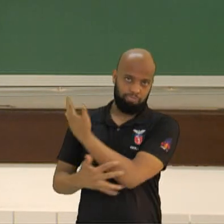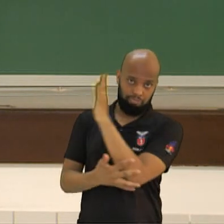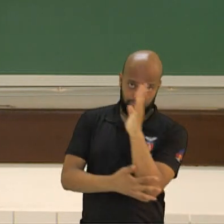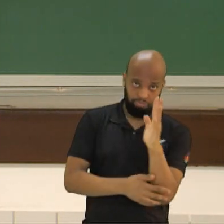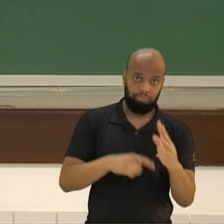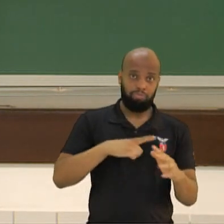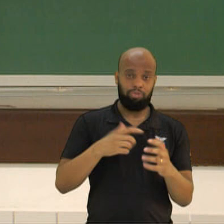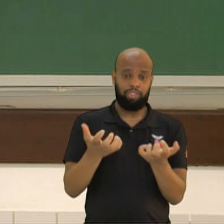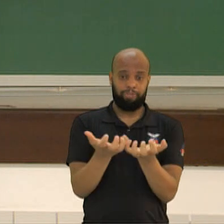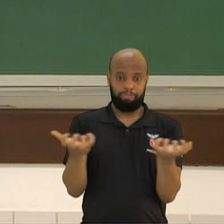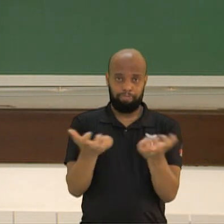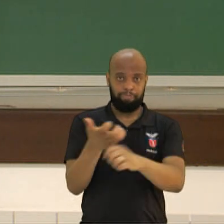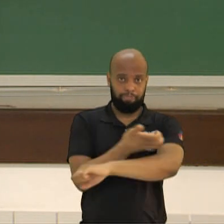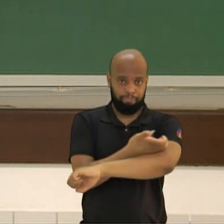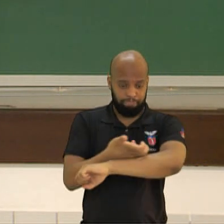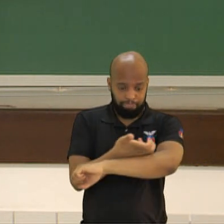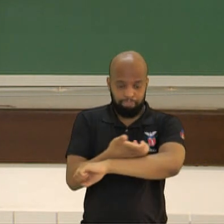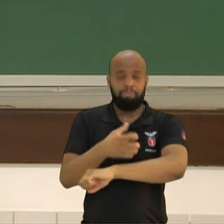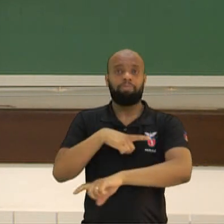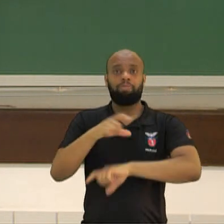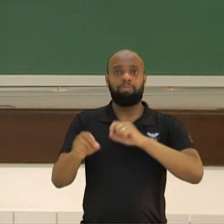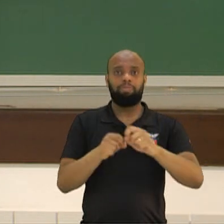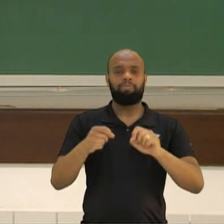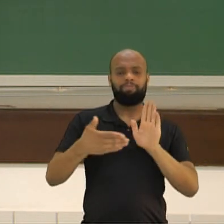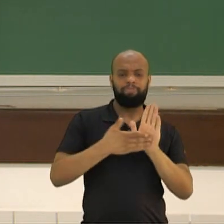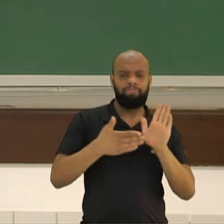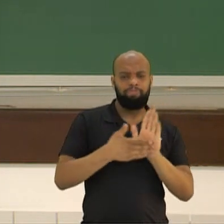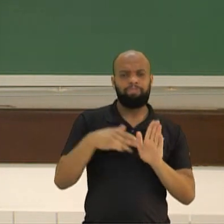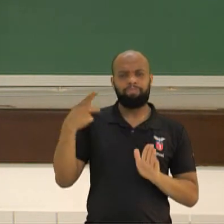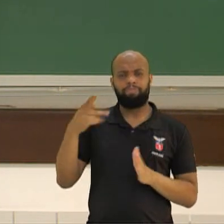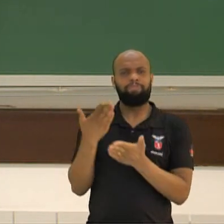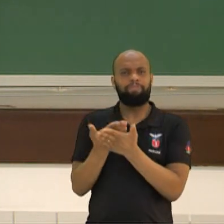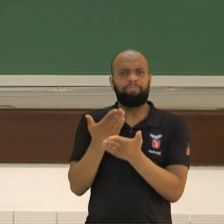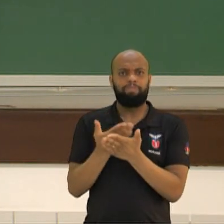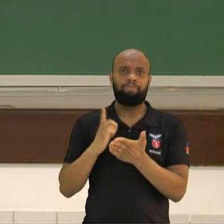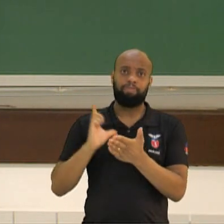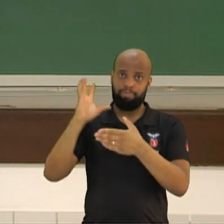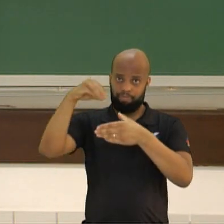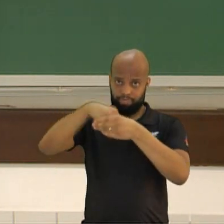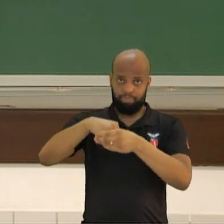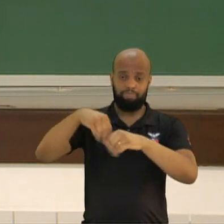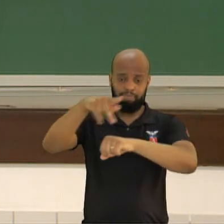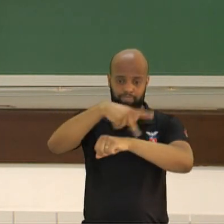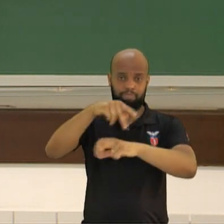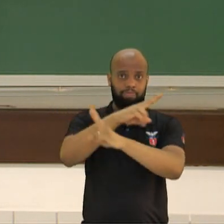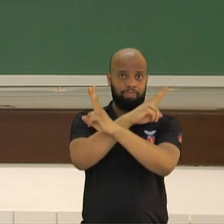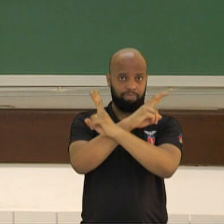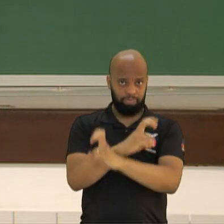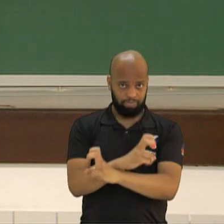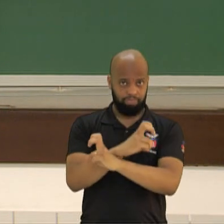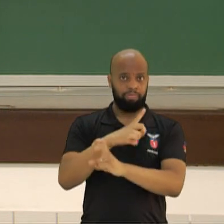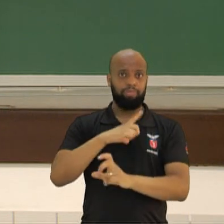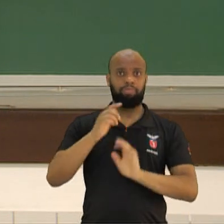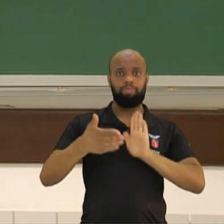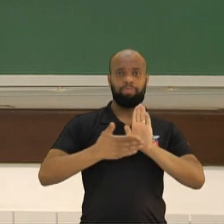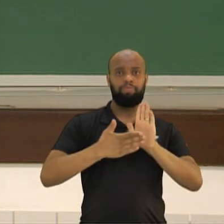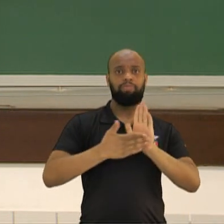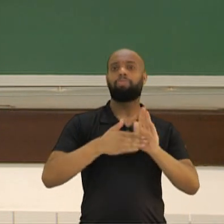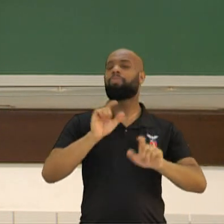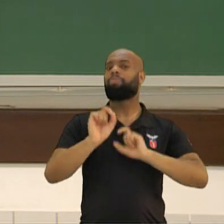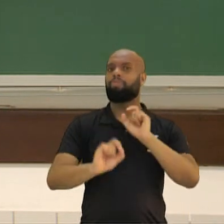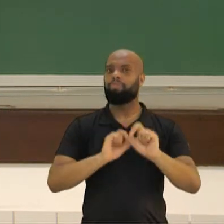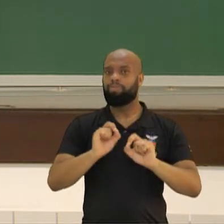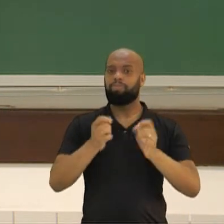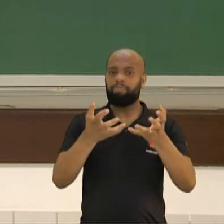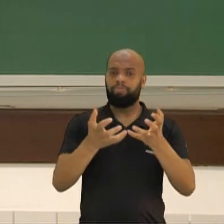propósito, lá enquanto ele estudava, nesse mosteiro lá na Áustria, ele tinha o propósito